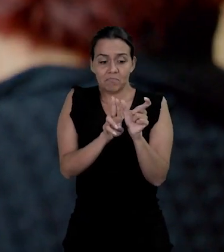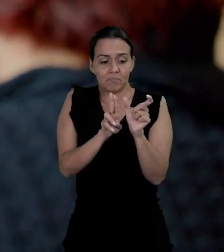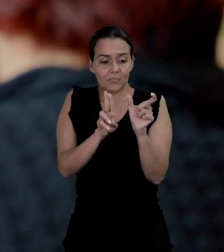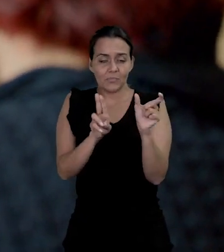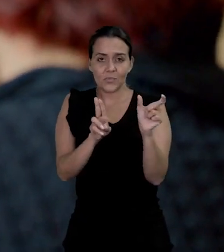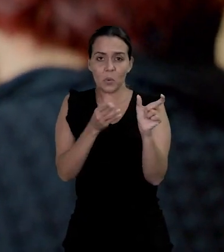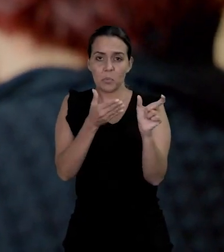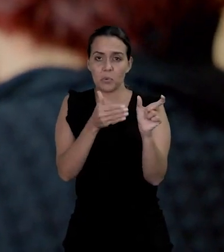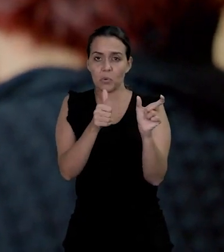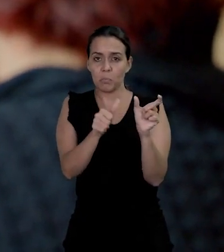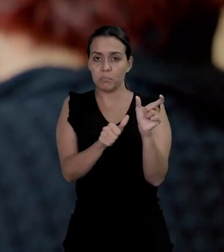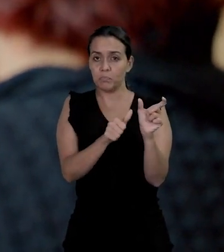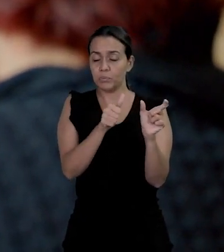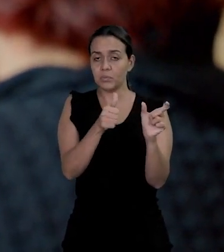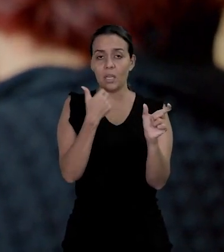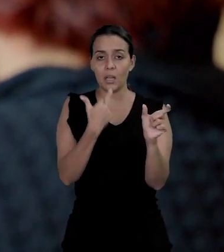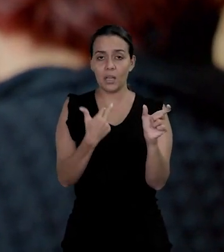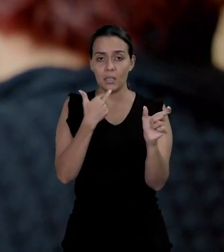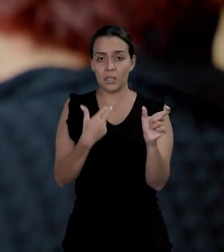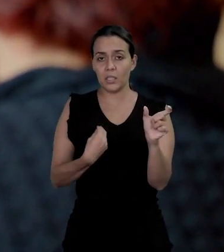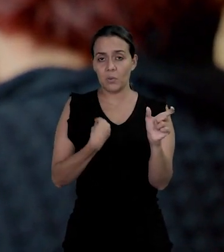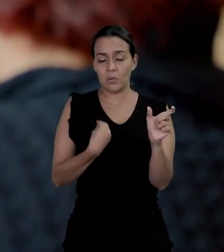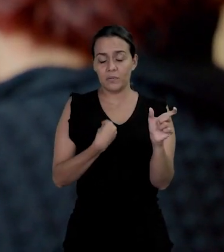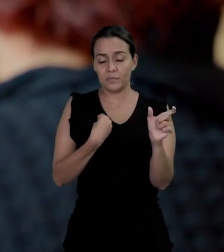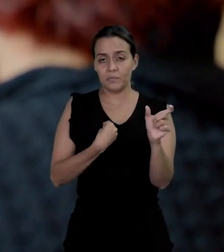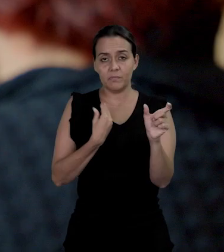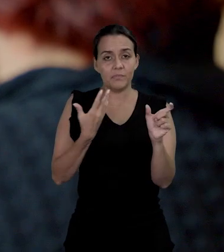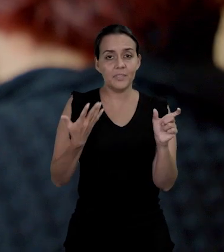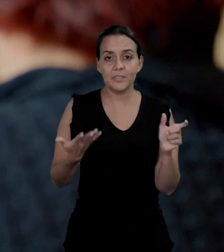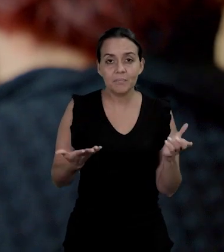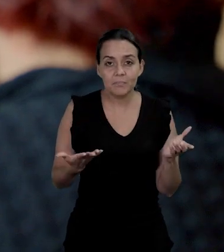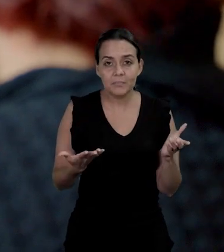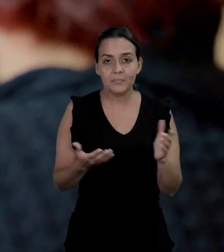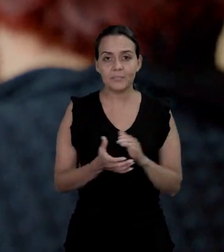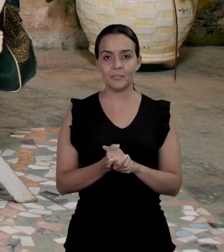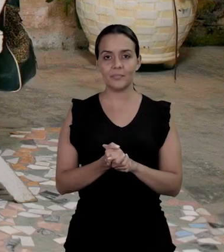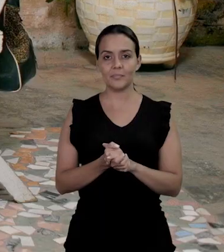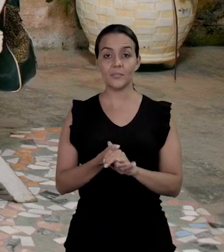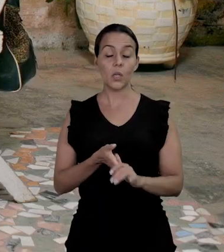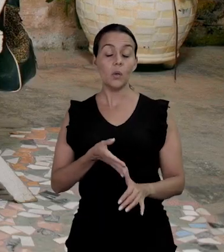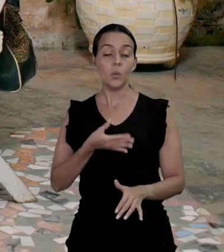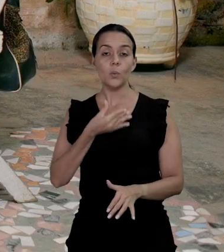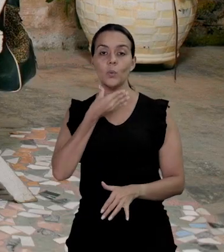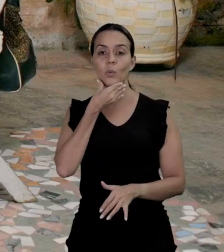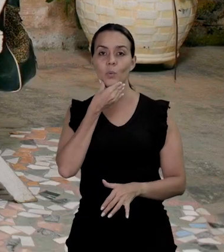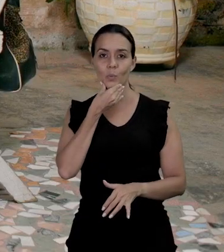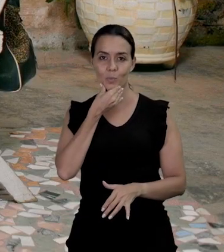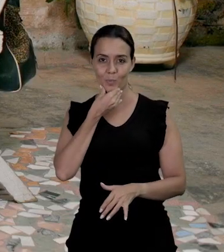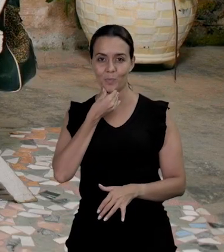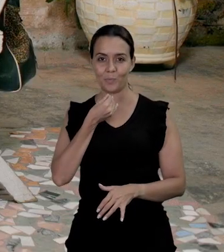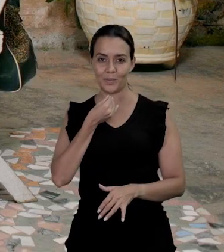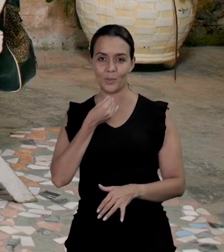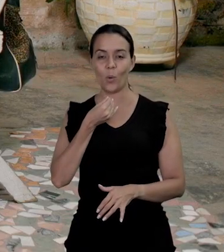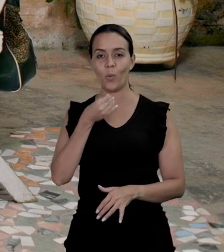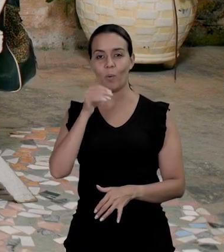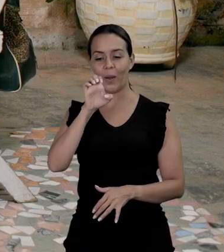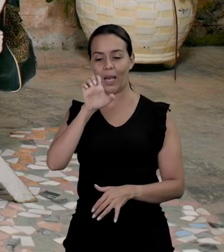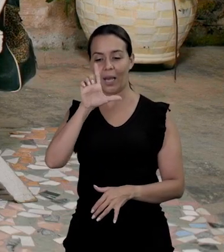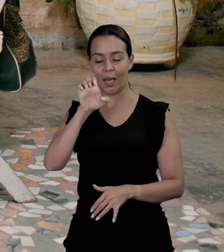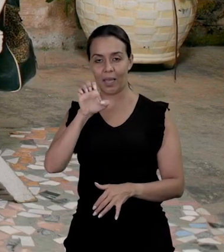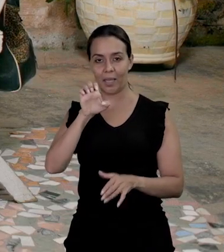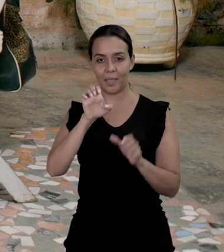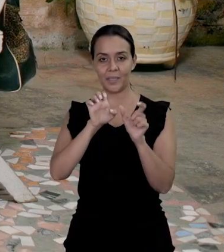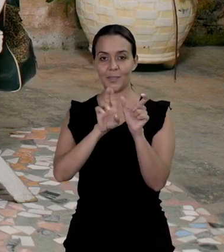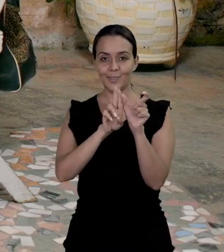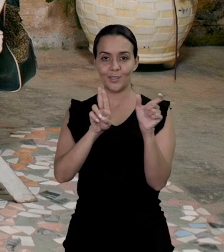pronome neutro em português e traçar uma conjugação verbal a partir dele. O masculino é usado como pronome